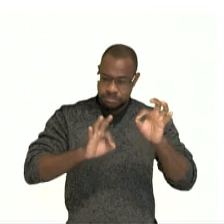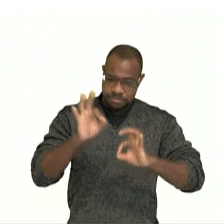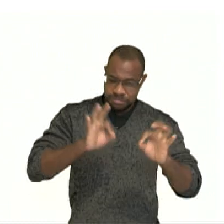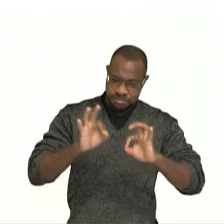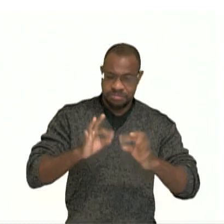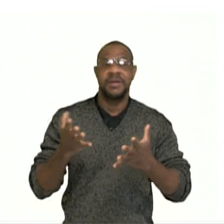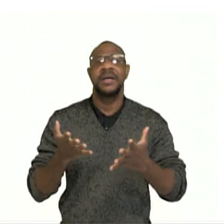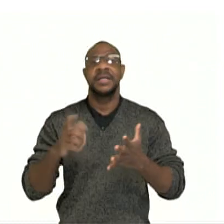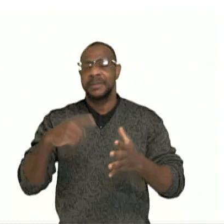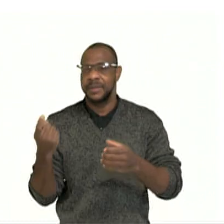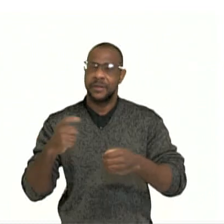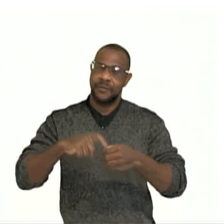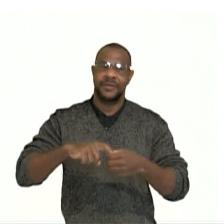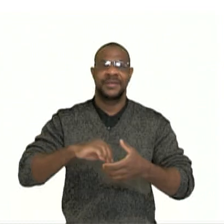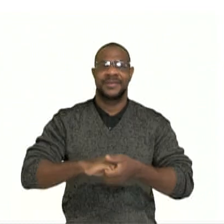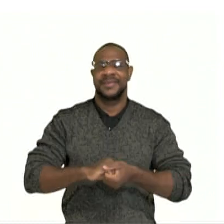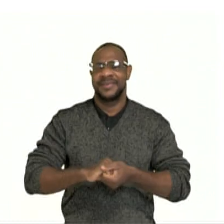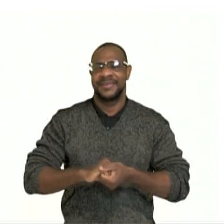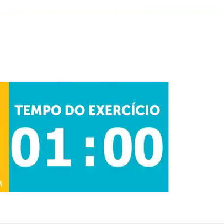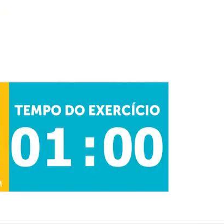essas palavras e a gente arretar.